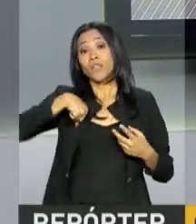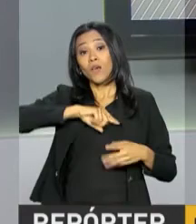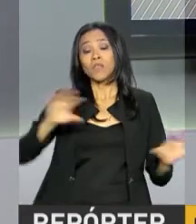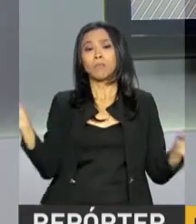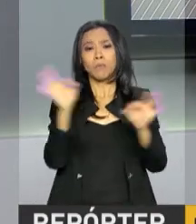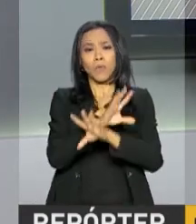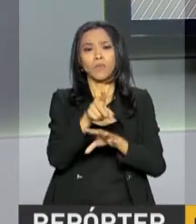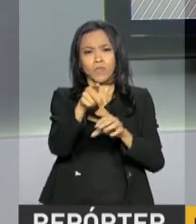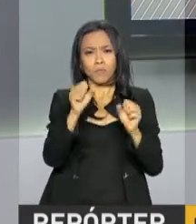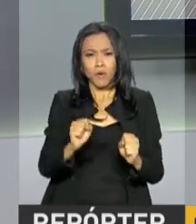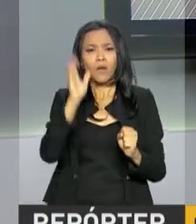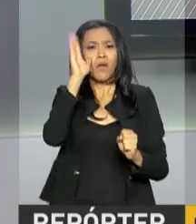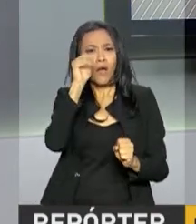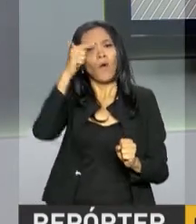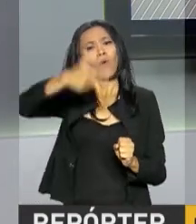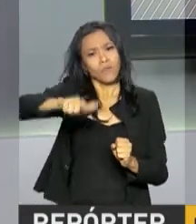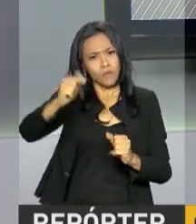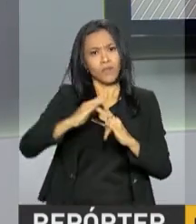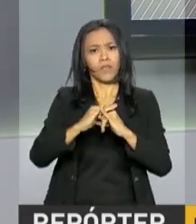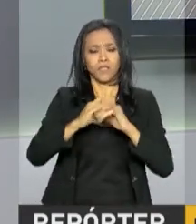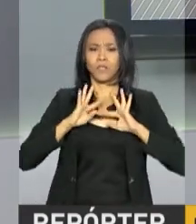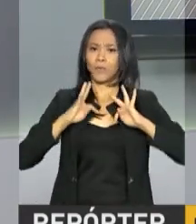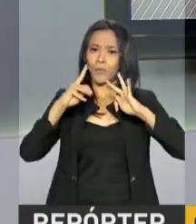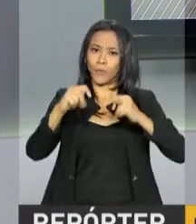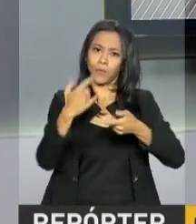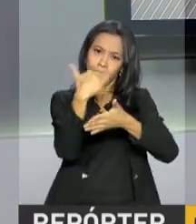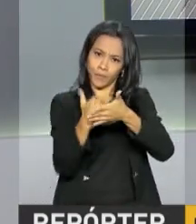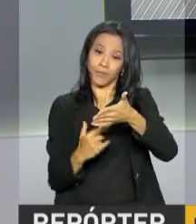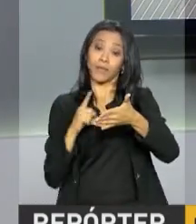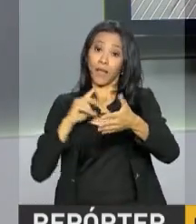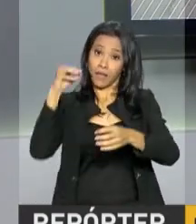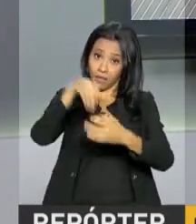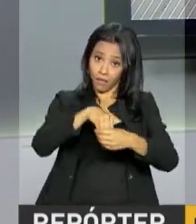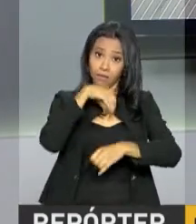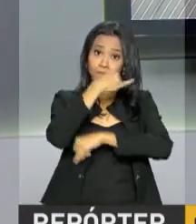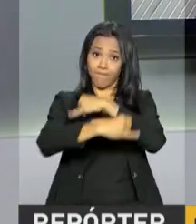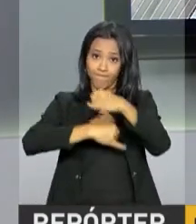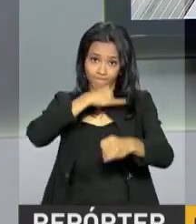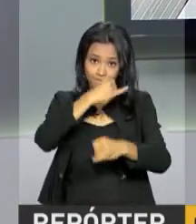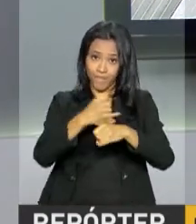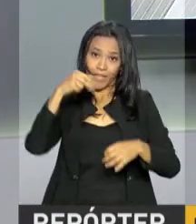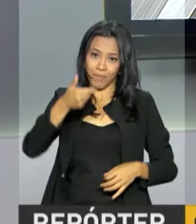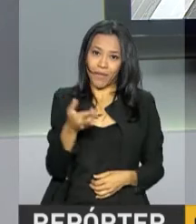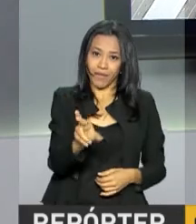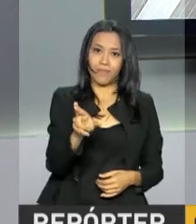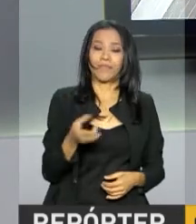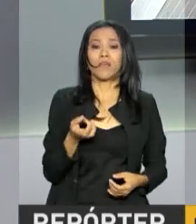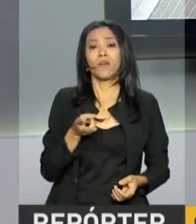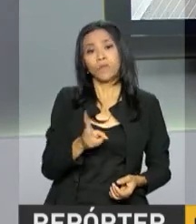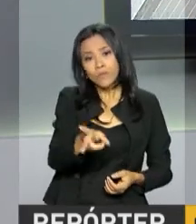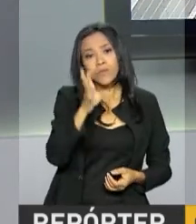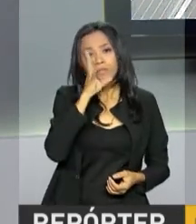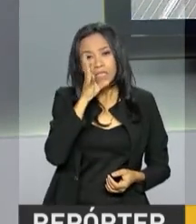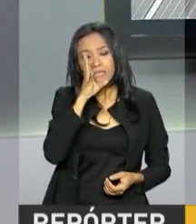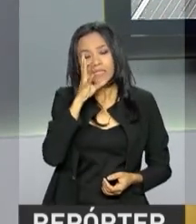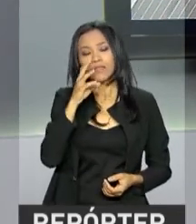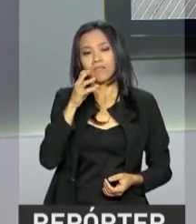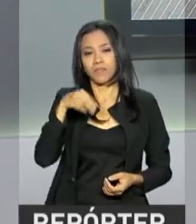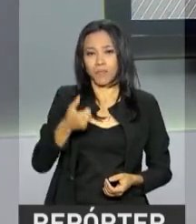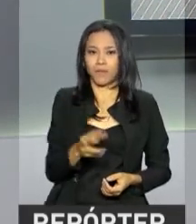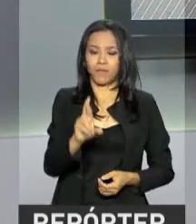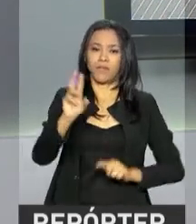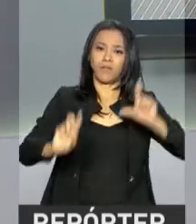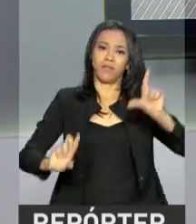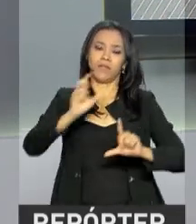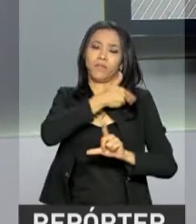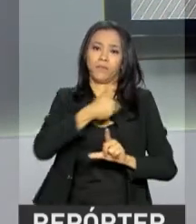as reportagens no youtube toda nossa programação também está na página da nbr na internet continue com a gente na